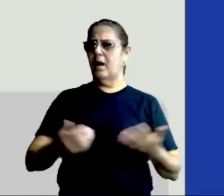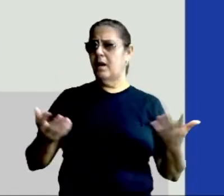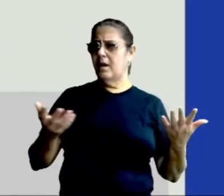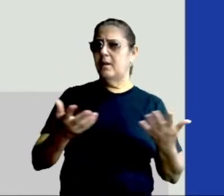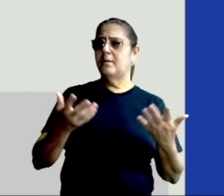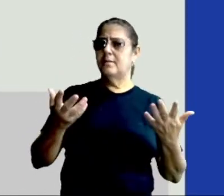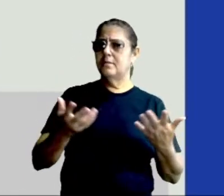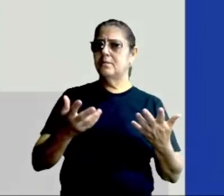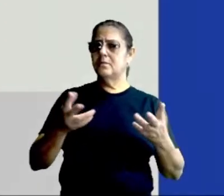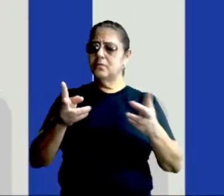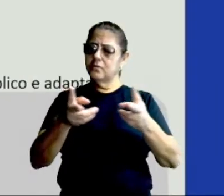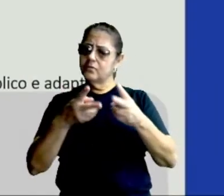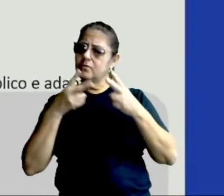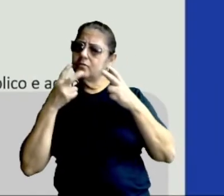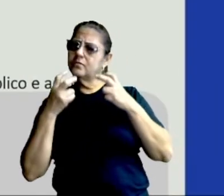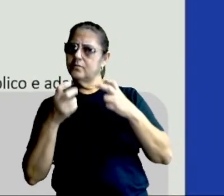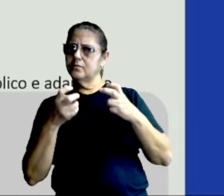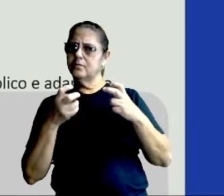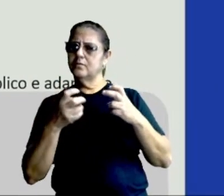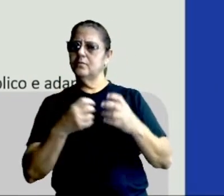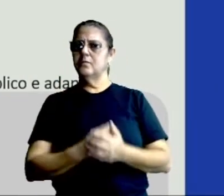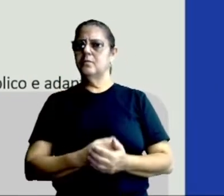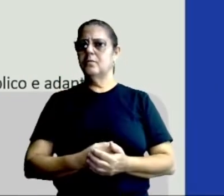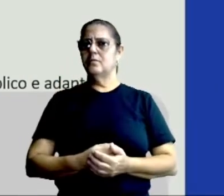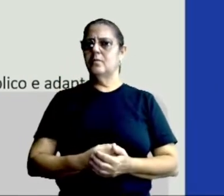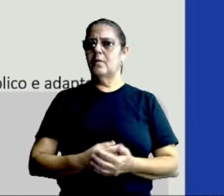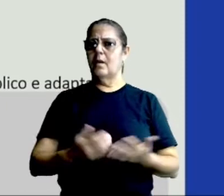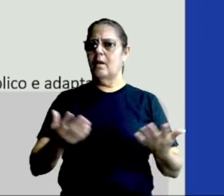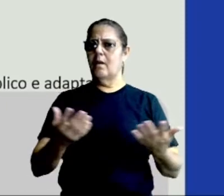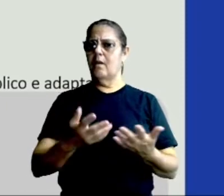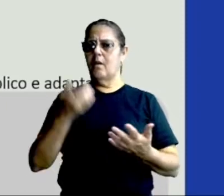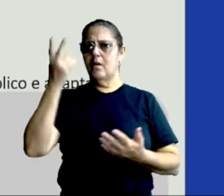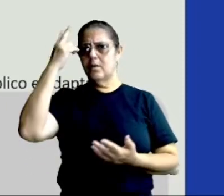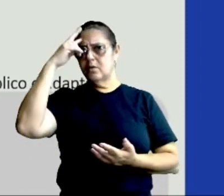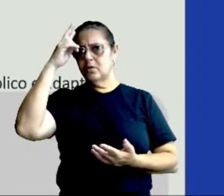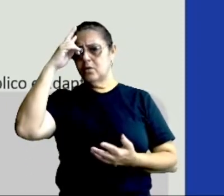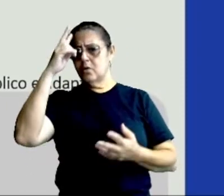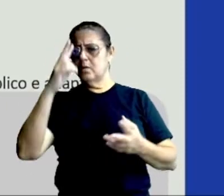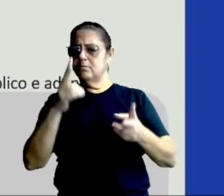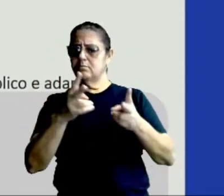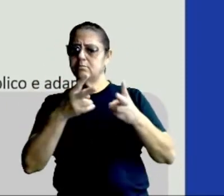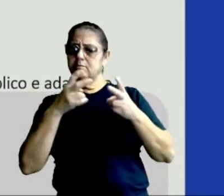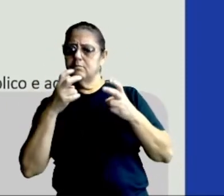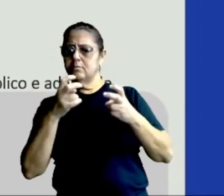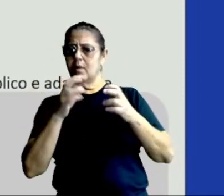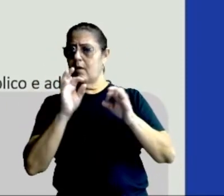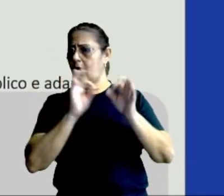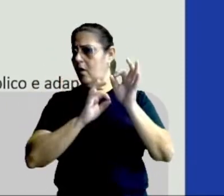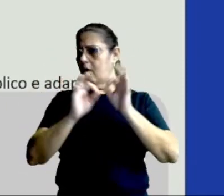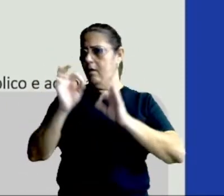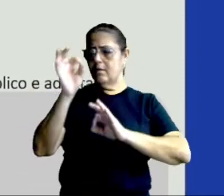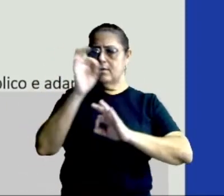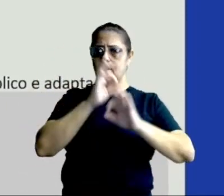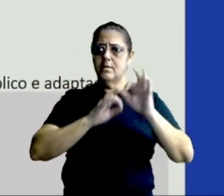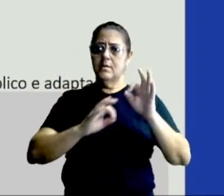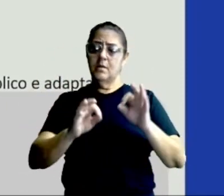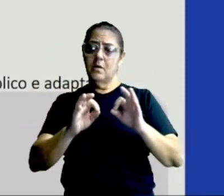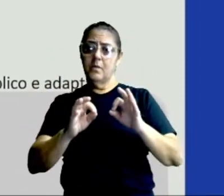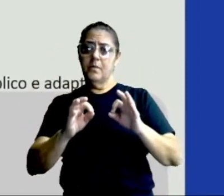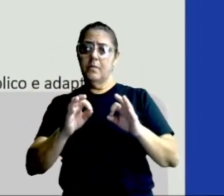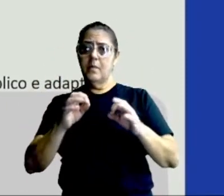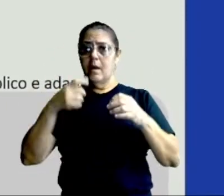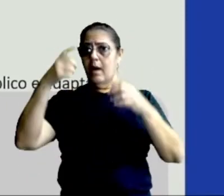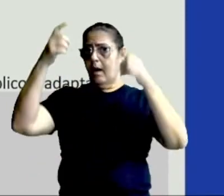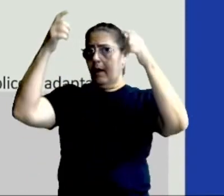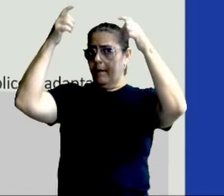observou esses pontos vamos lá essa história observa a estrutura A Princesa e o Sapo